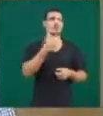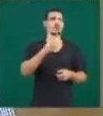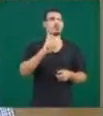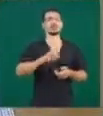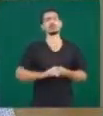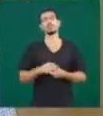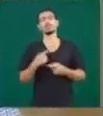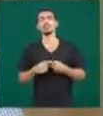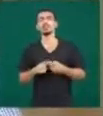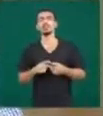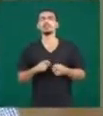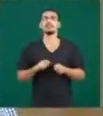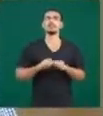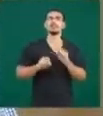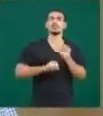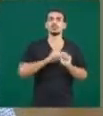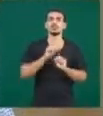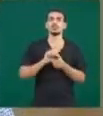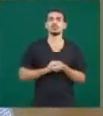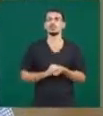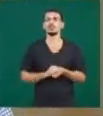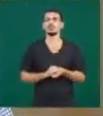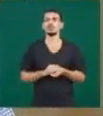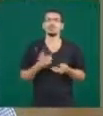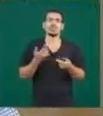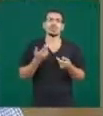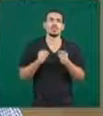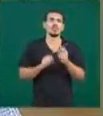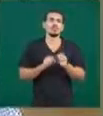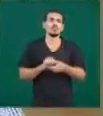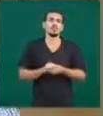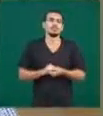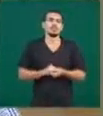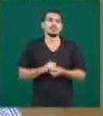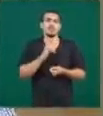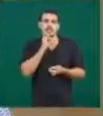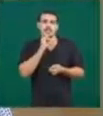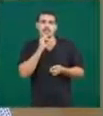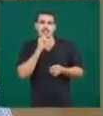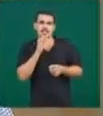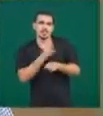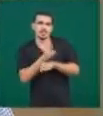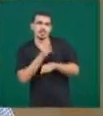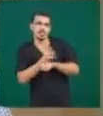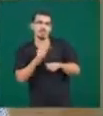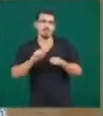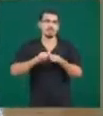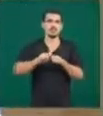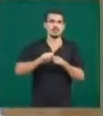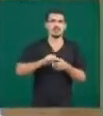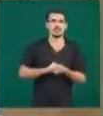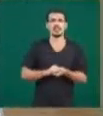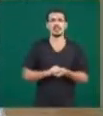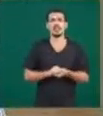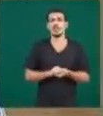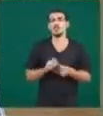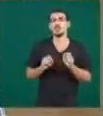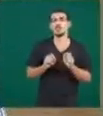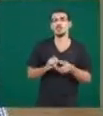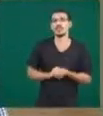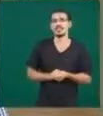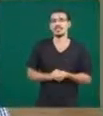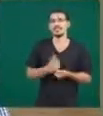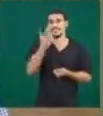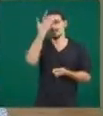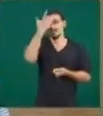ela faz é mais ou menos a mesma coisa com o que o WhatsApp fez com o SMS. É um facilitador de